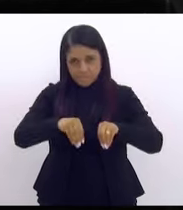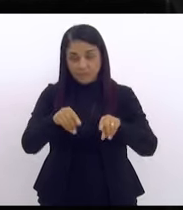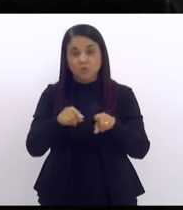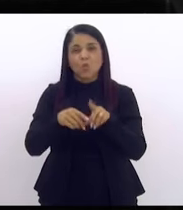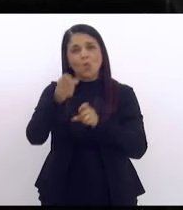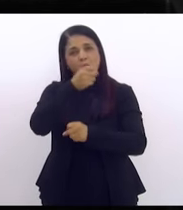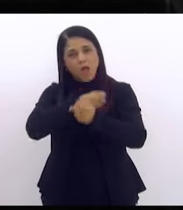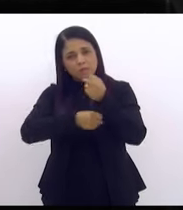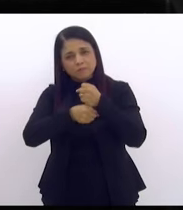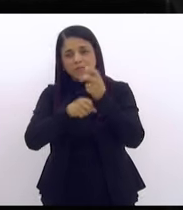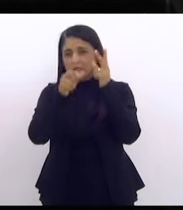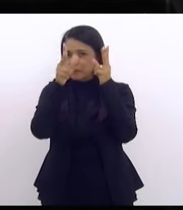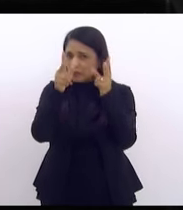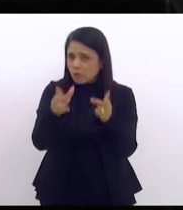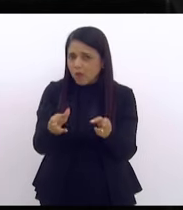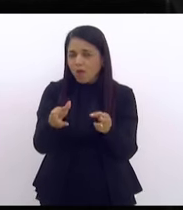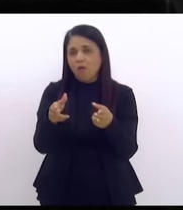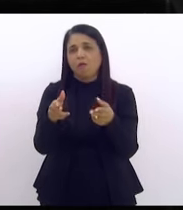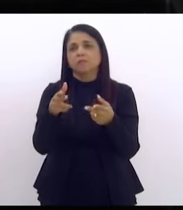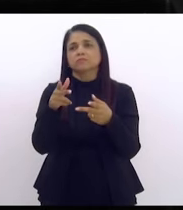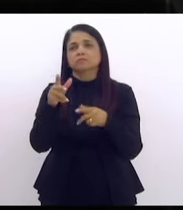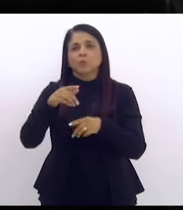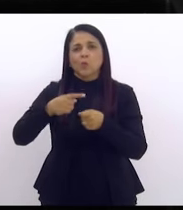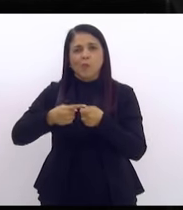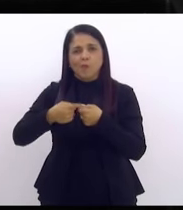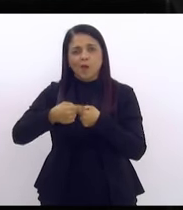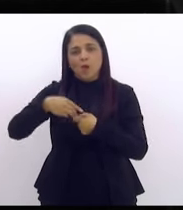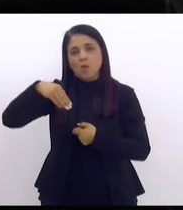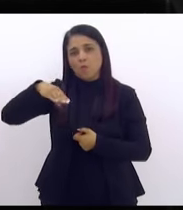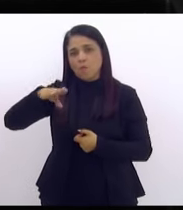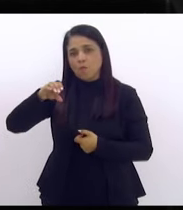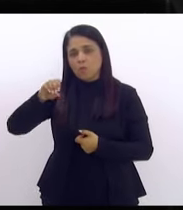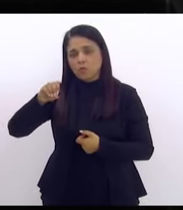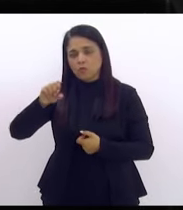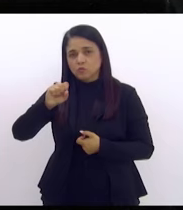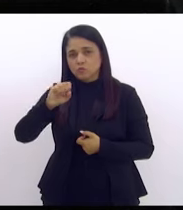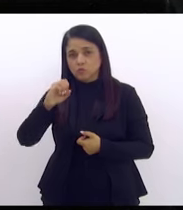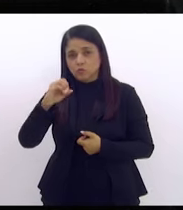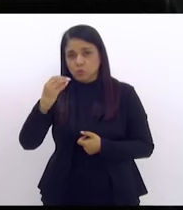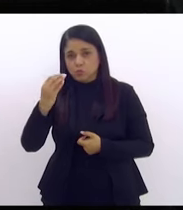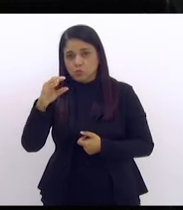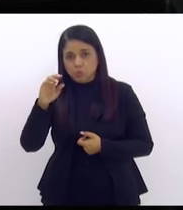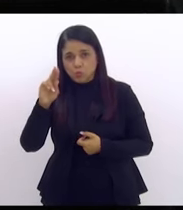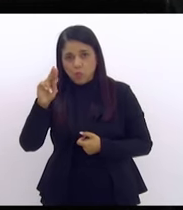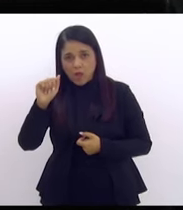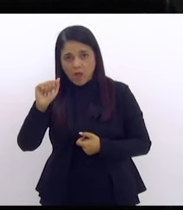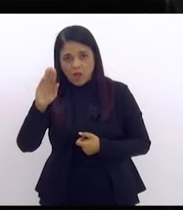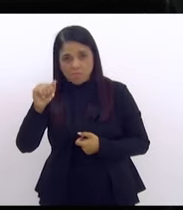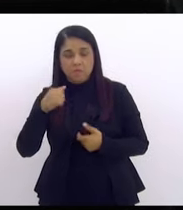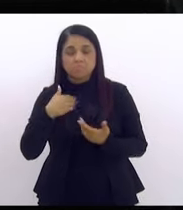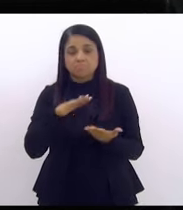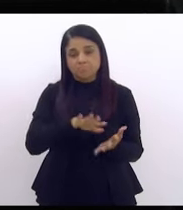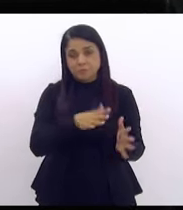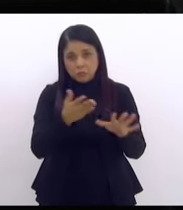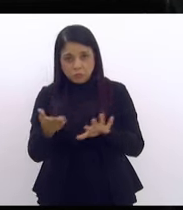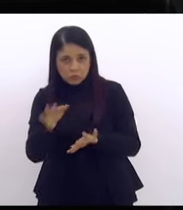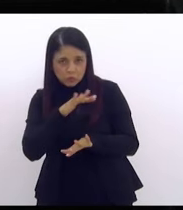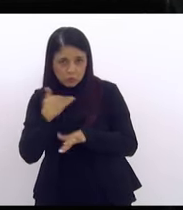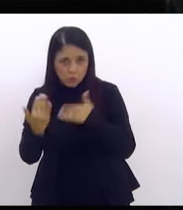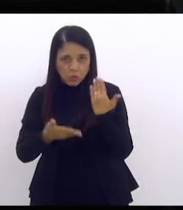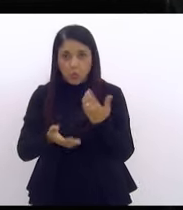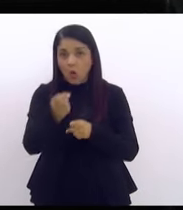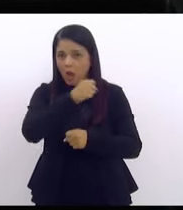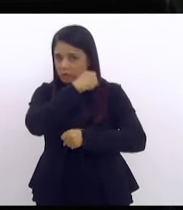passado, sofremos da mesma forma, lá no bairro da Monsuaba, perdas de vidas, perdas de